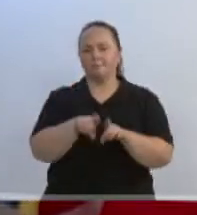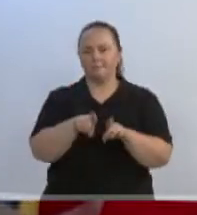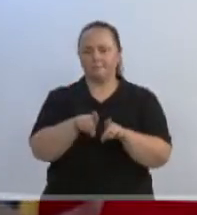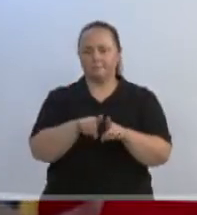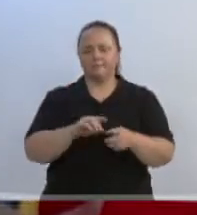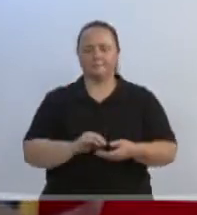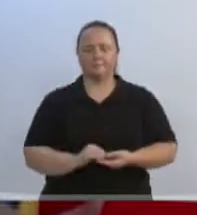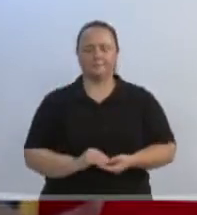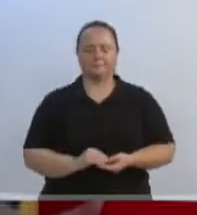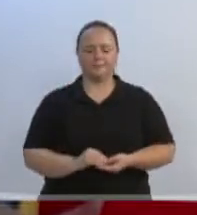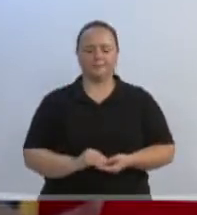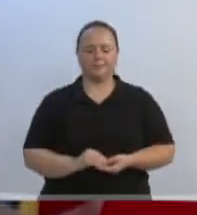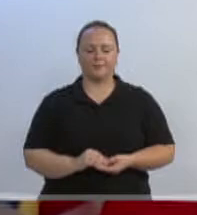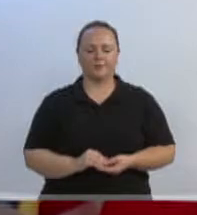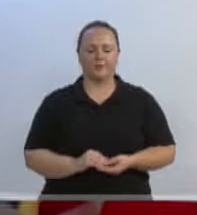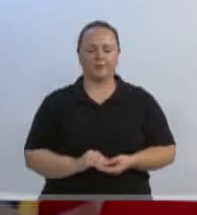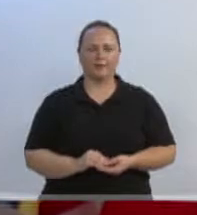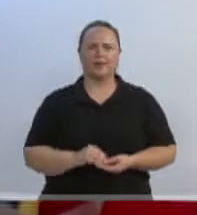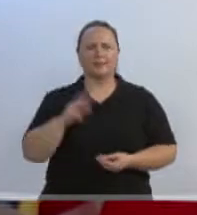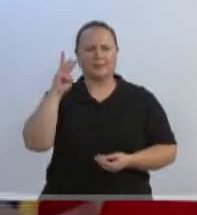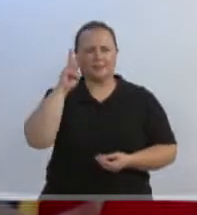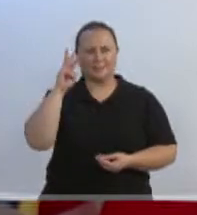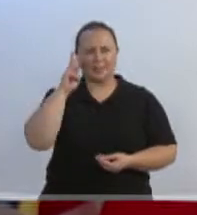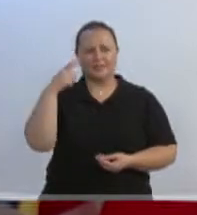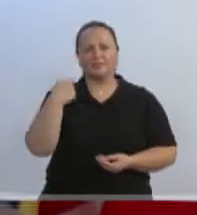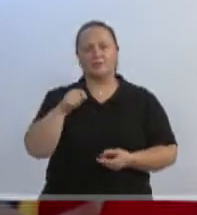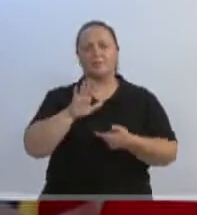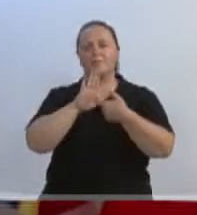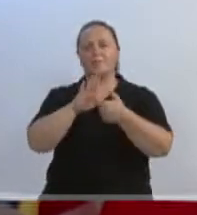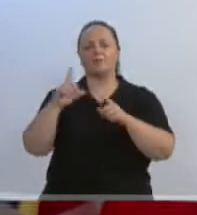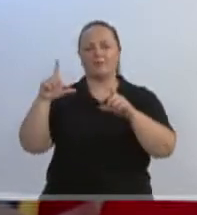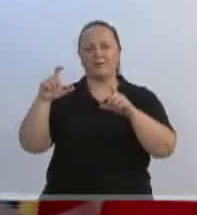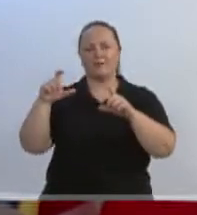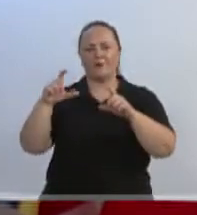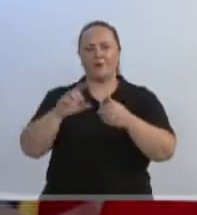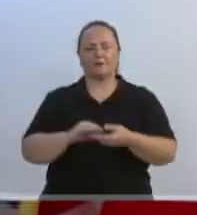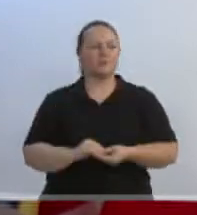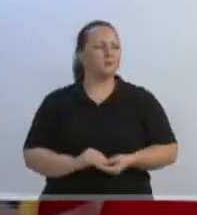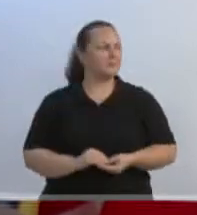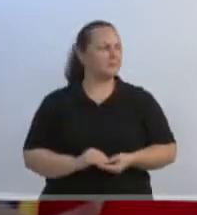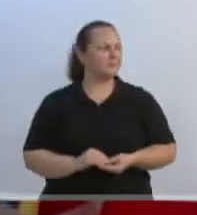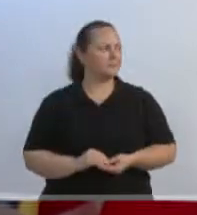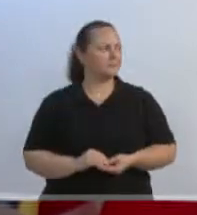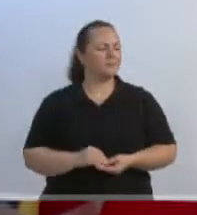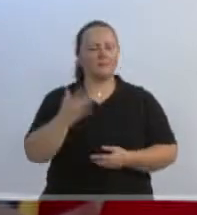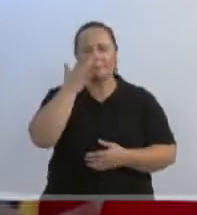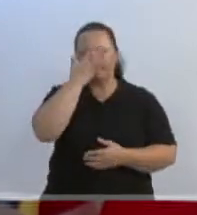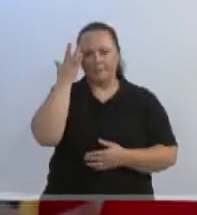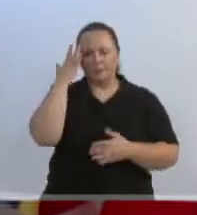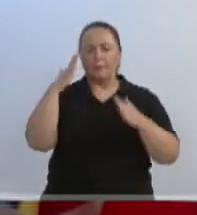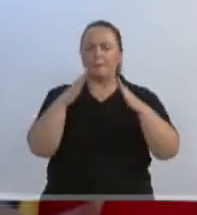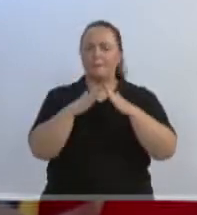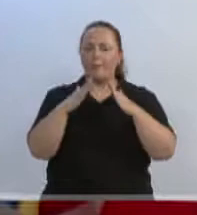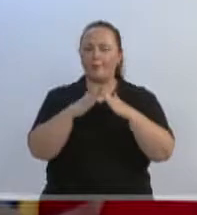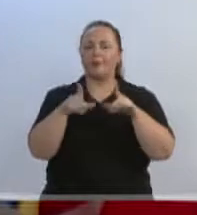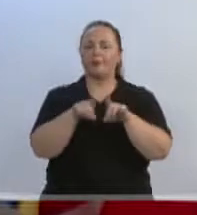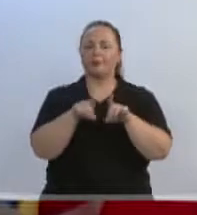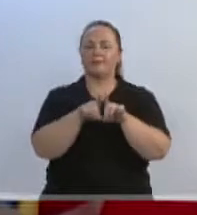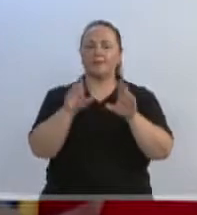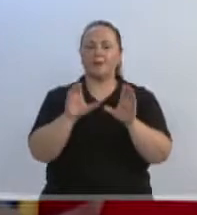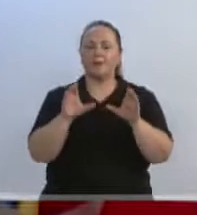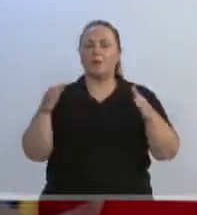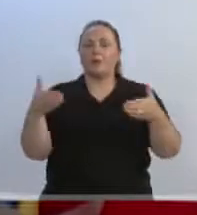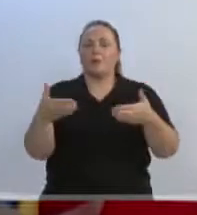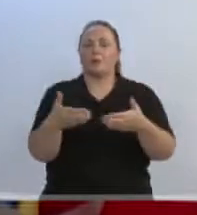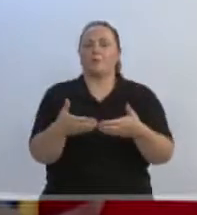devendo umas fotos da sessão passada hoare vai me ajudar para mostrar os moradores e principalmente a comissão ou